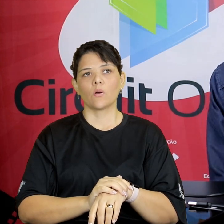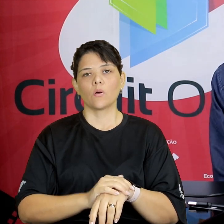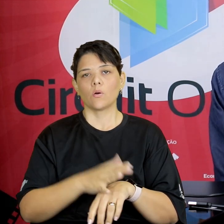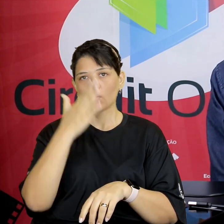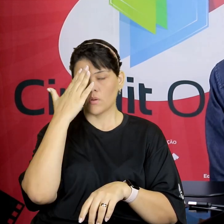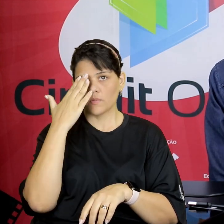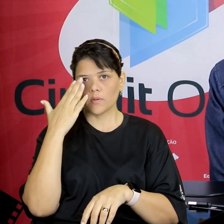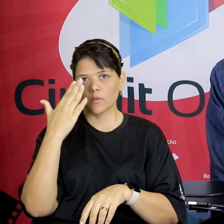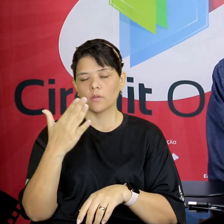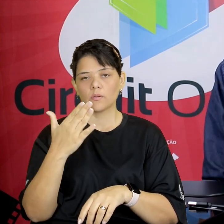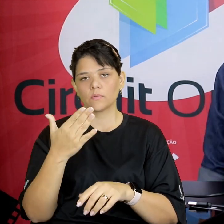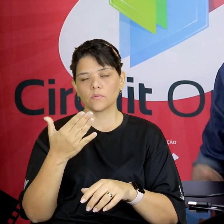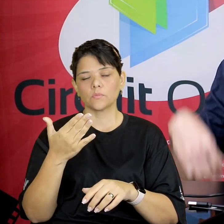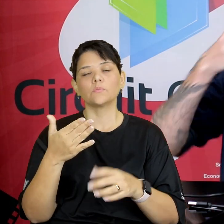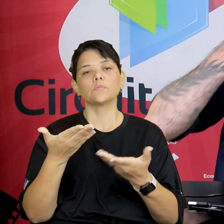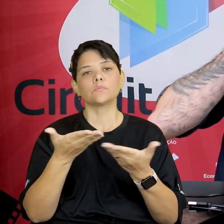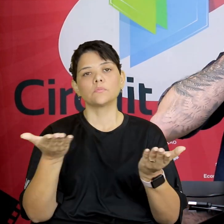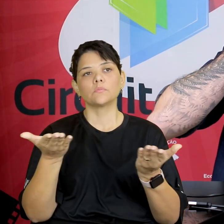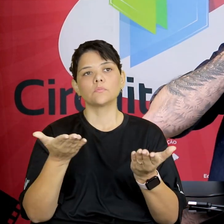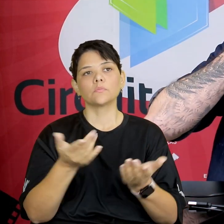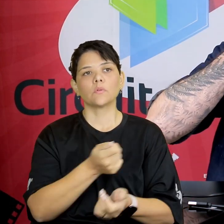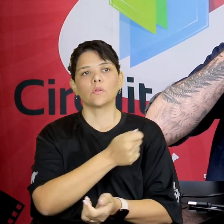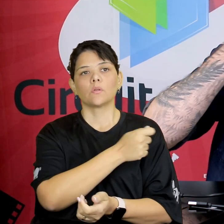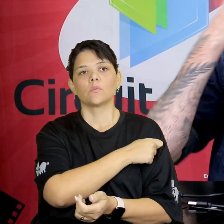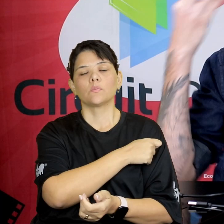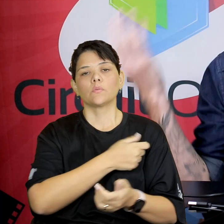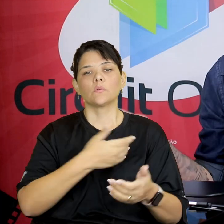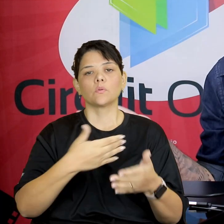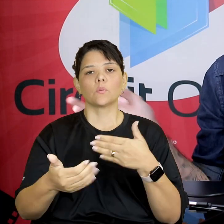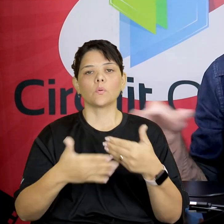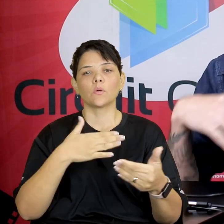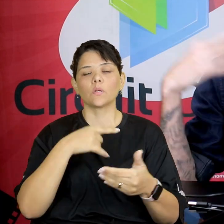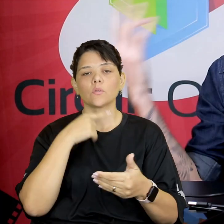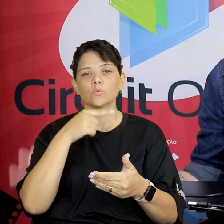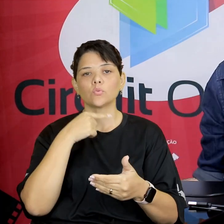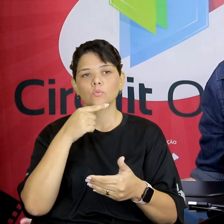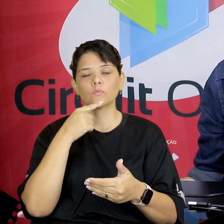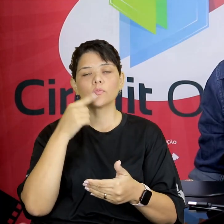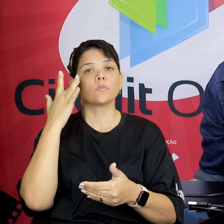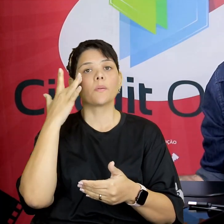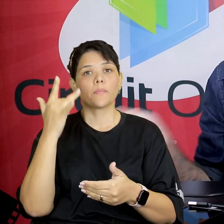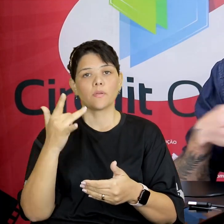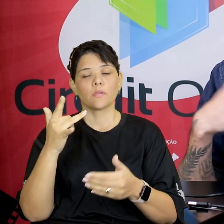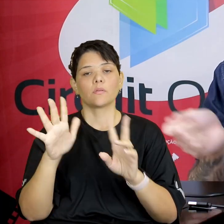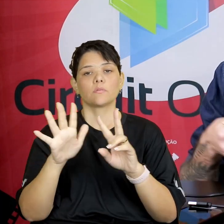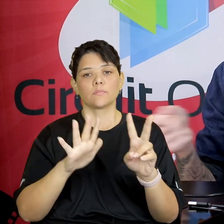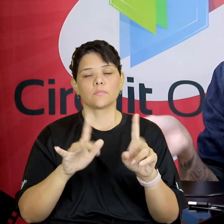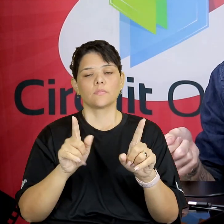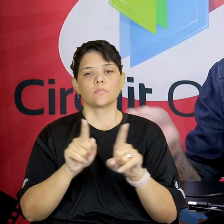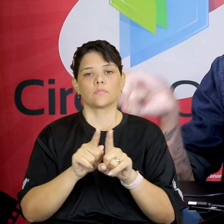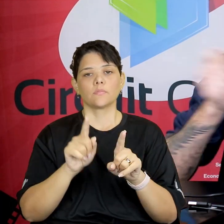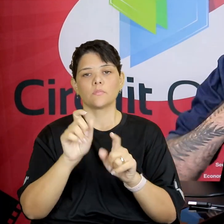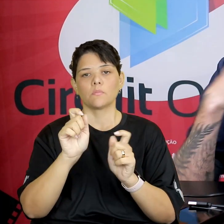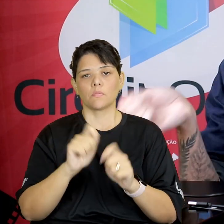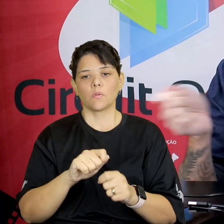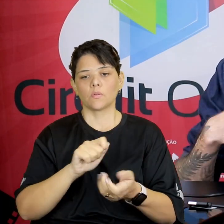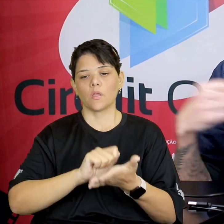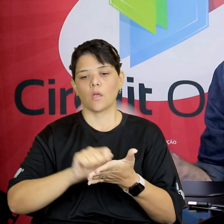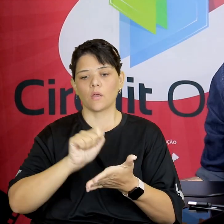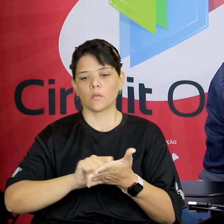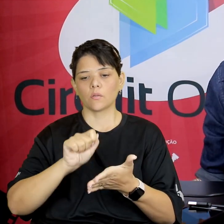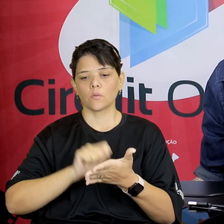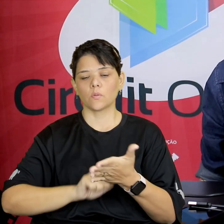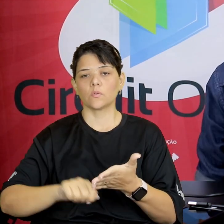Obrigado por hoje, time. Qualquer dúvida, estou aí amanhã, estou aí durante a semana. Vocês podem anotar e tal, e a gente vai